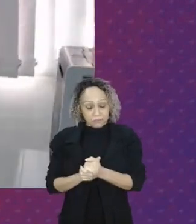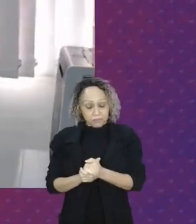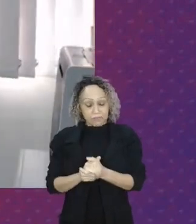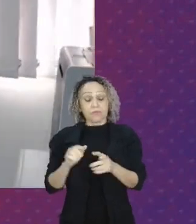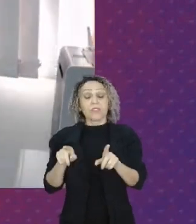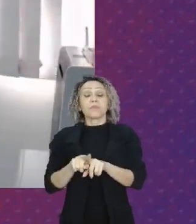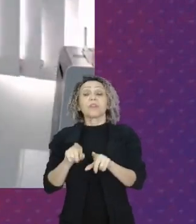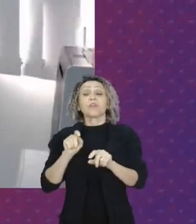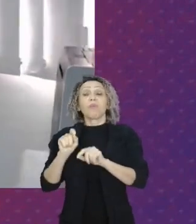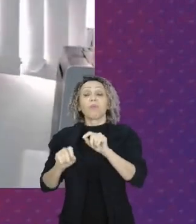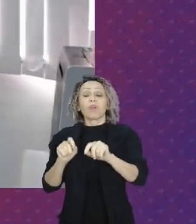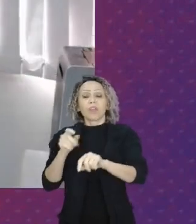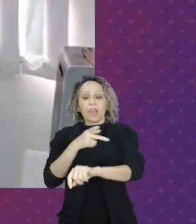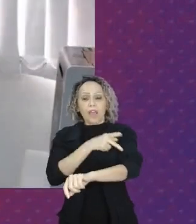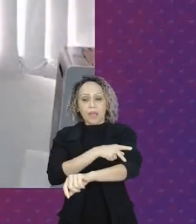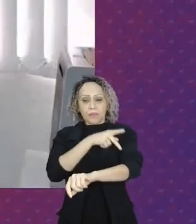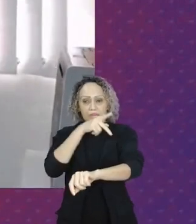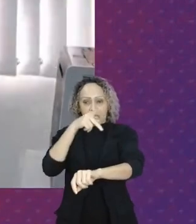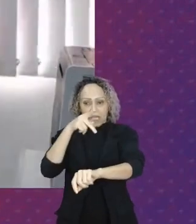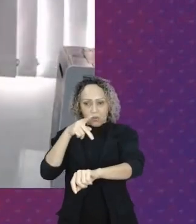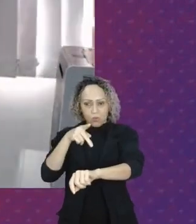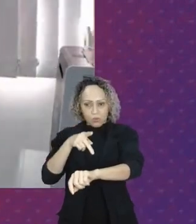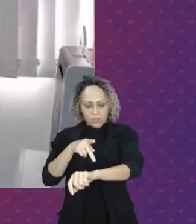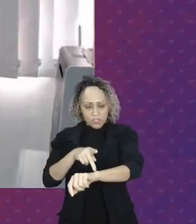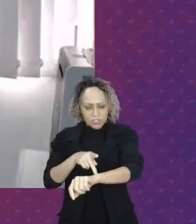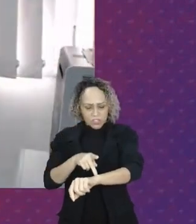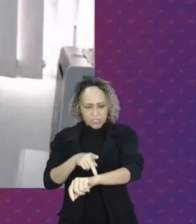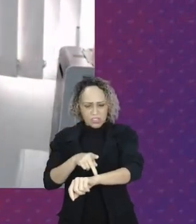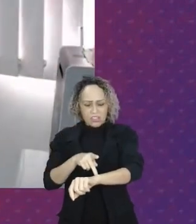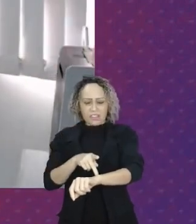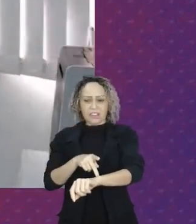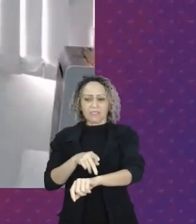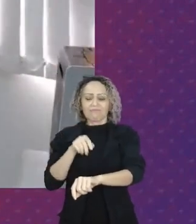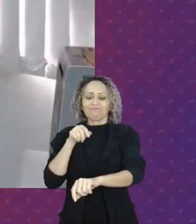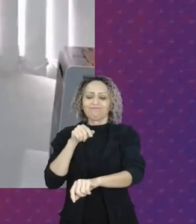pedagogia ser um curso praticamente